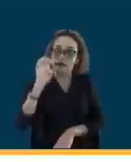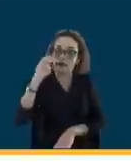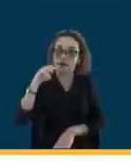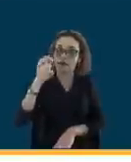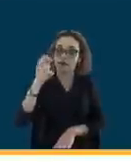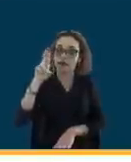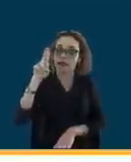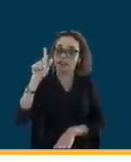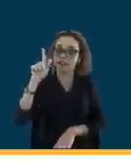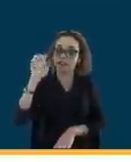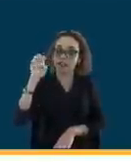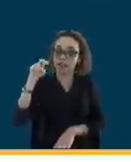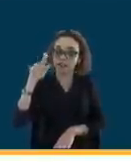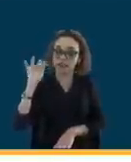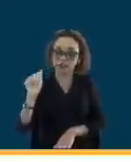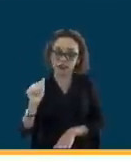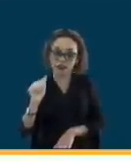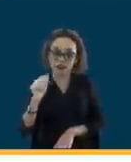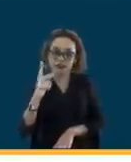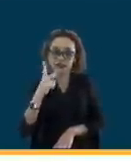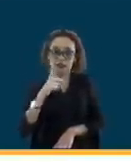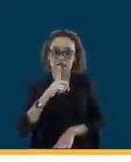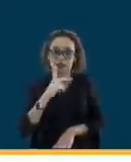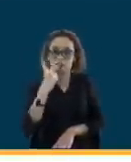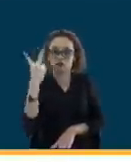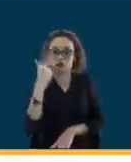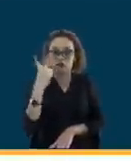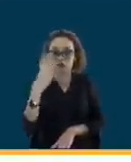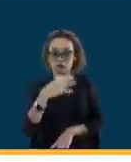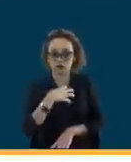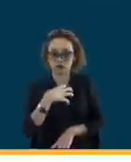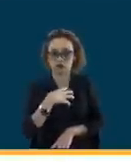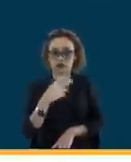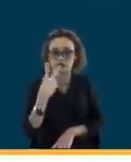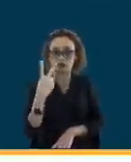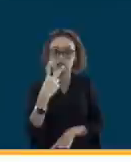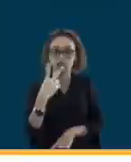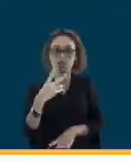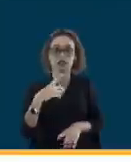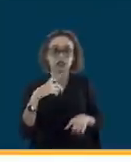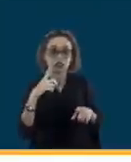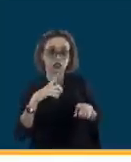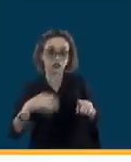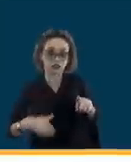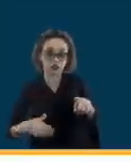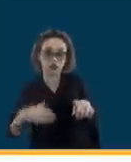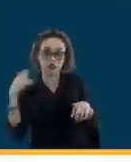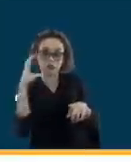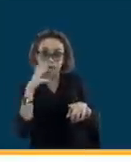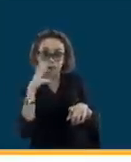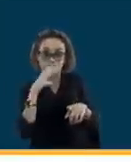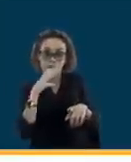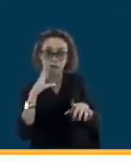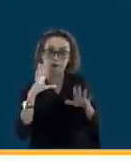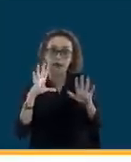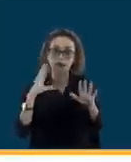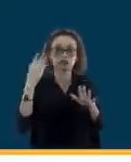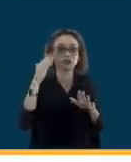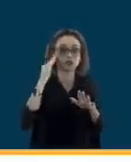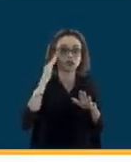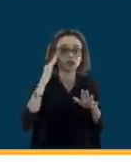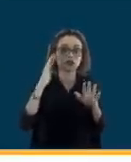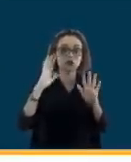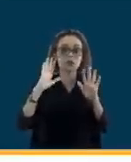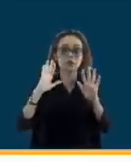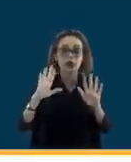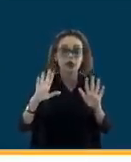duplo sentido. É claro que é emergencial, uma vez que quem tem fome tem pressa, então ela tem o sentido da urgência e da premência. Mas